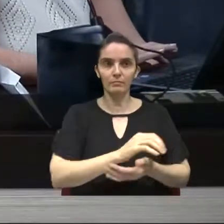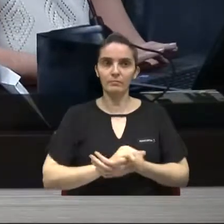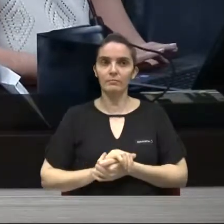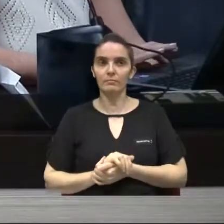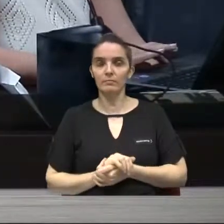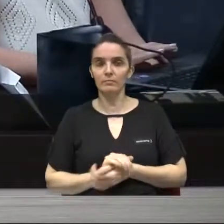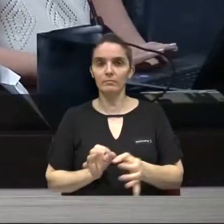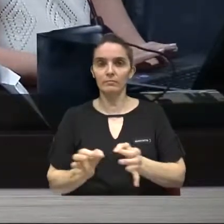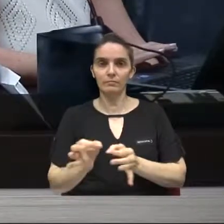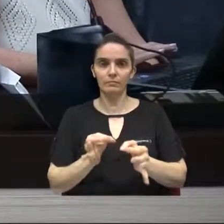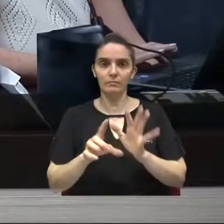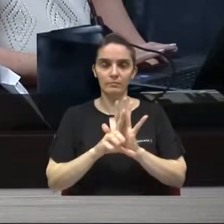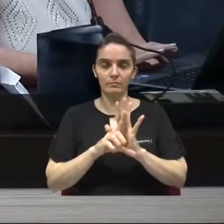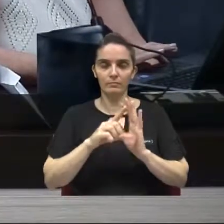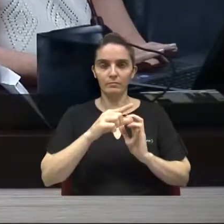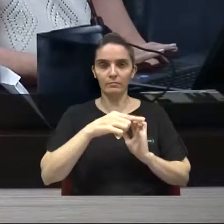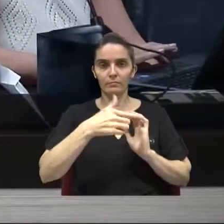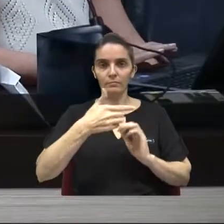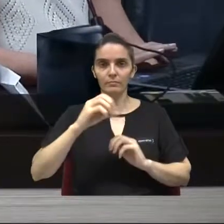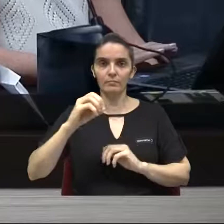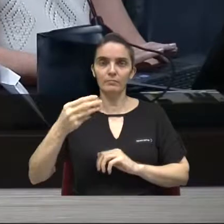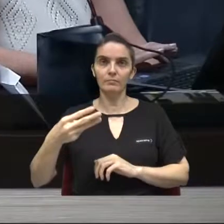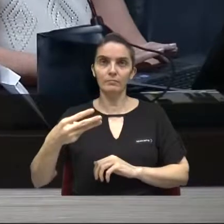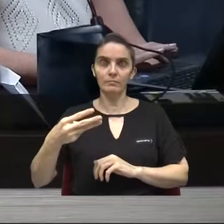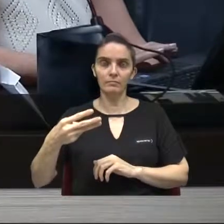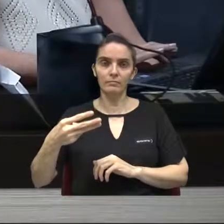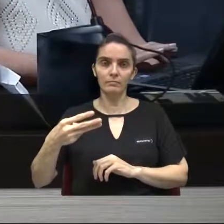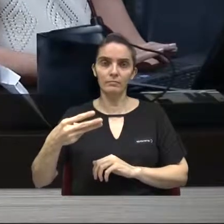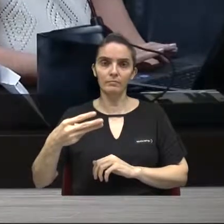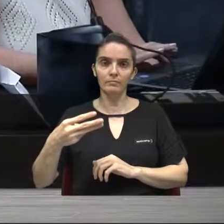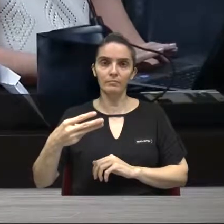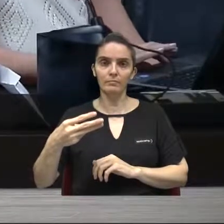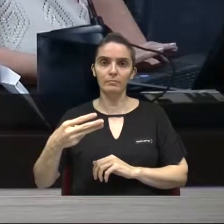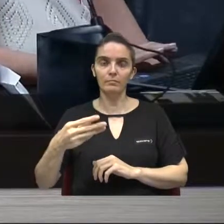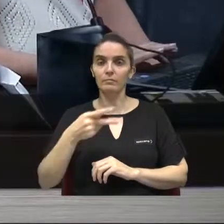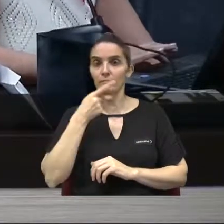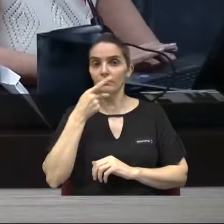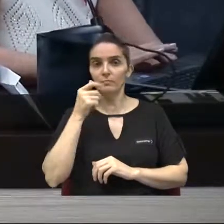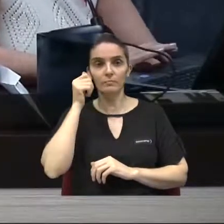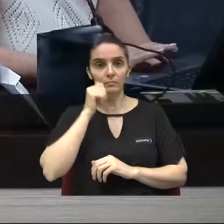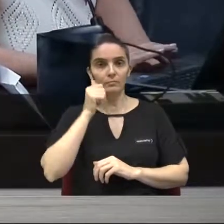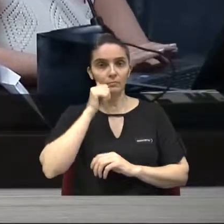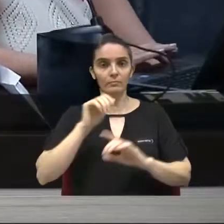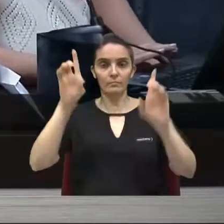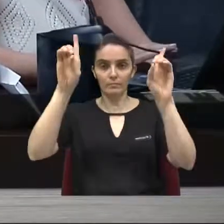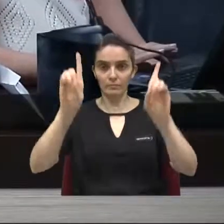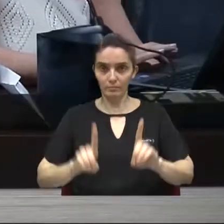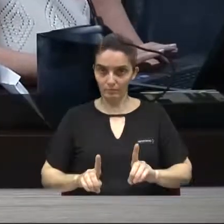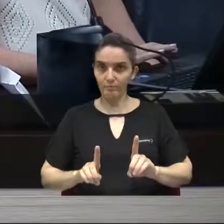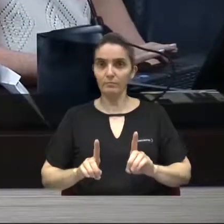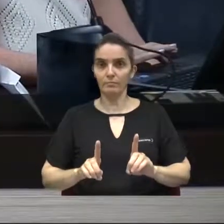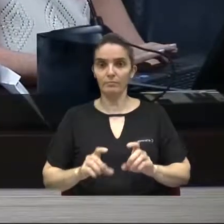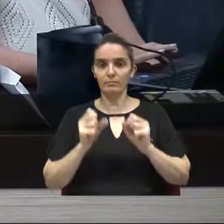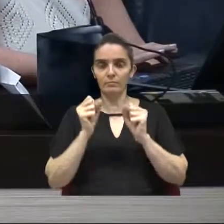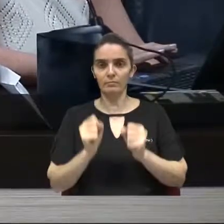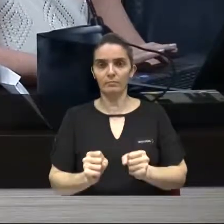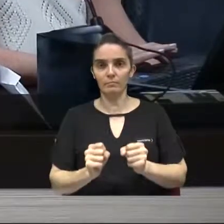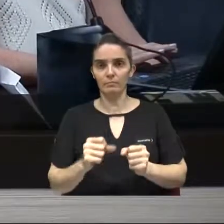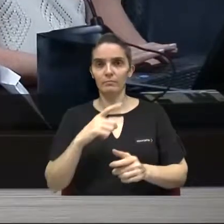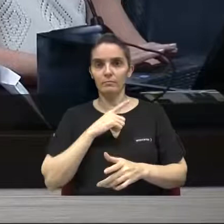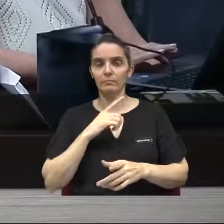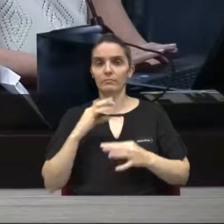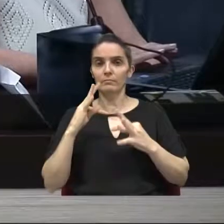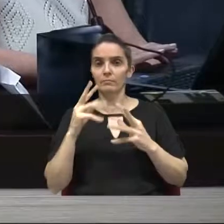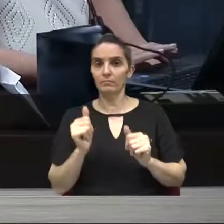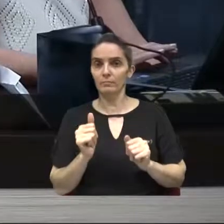competentes. Projeto de Lei 203. Assegura às mulheres com deficiência condições e equipamentos adequados